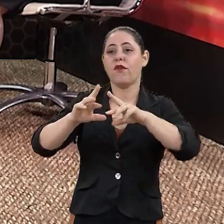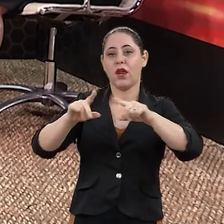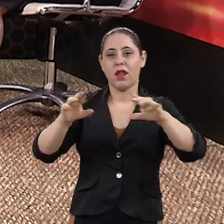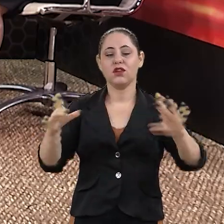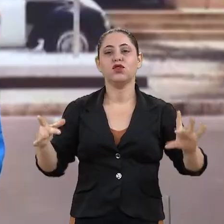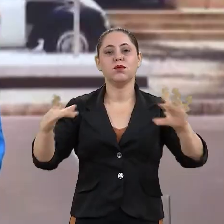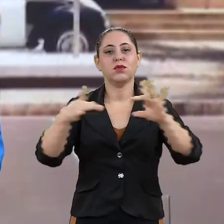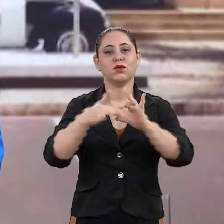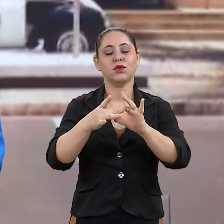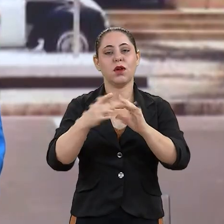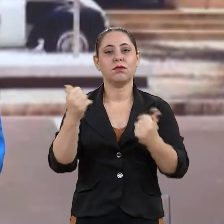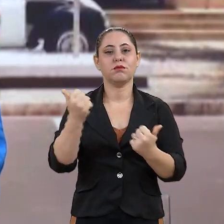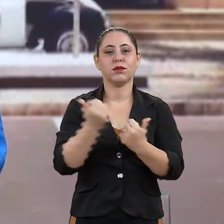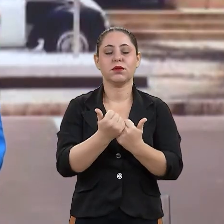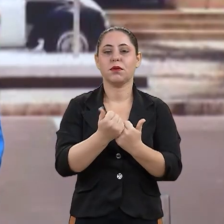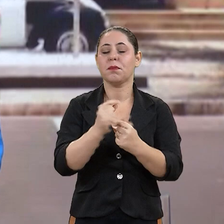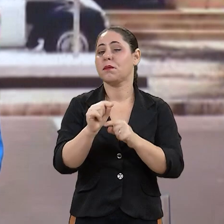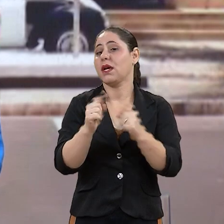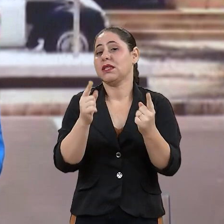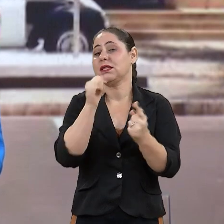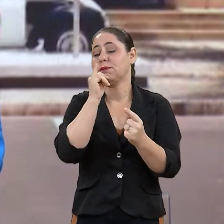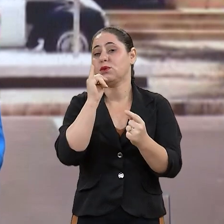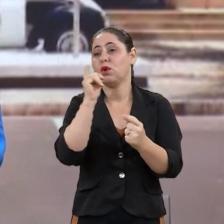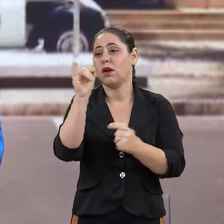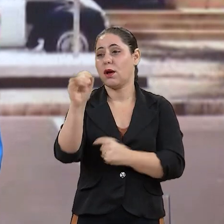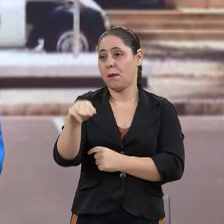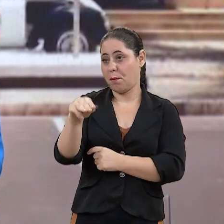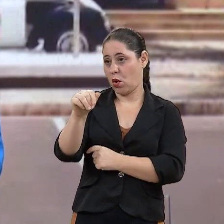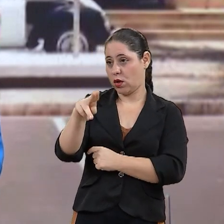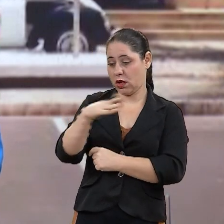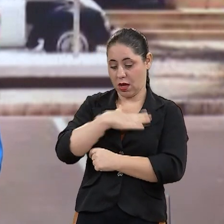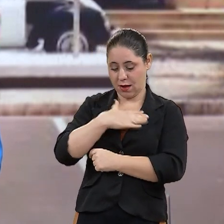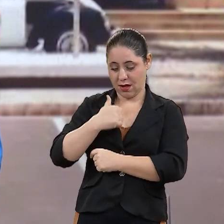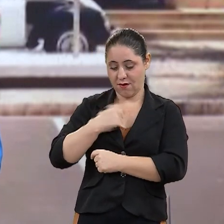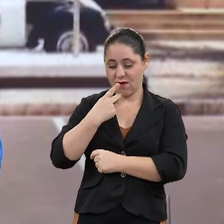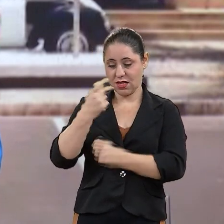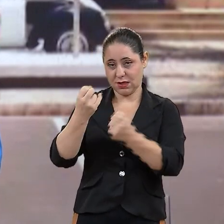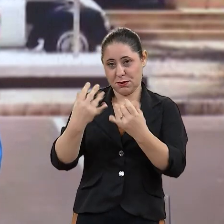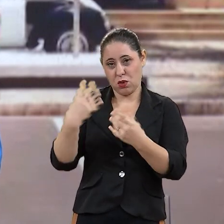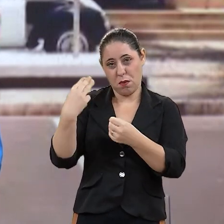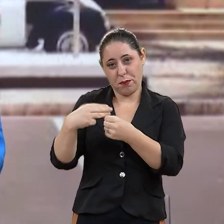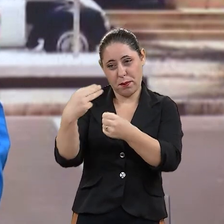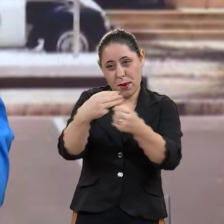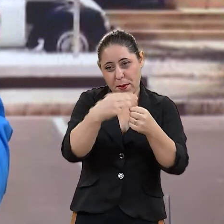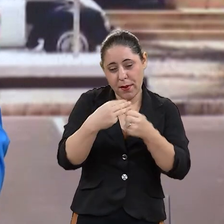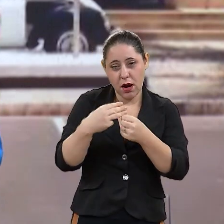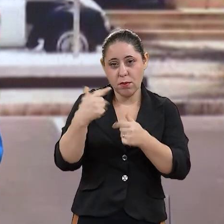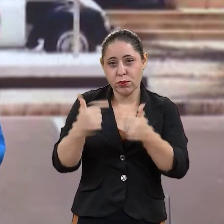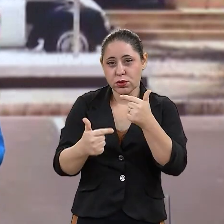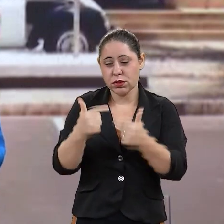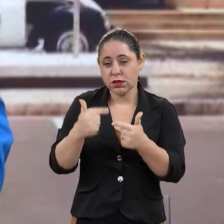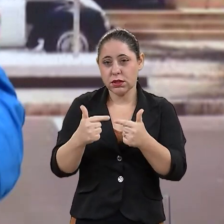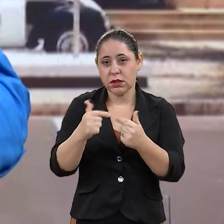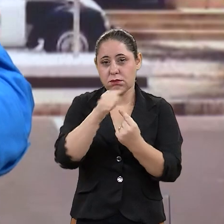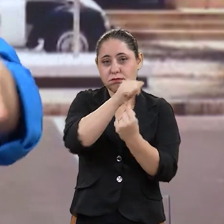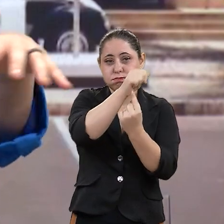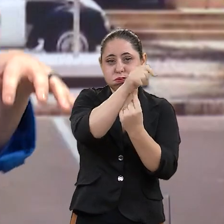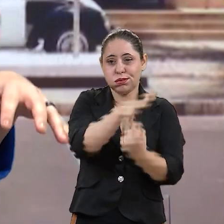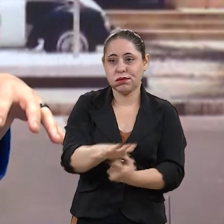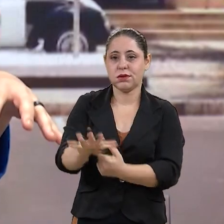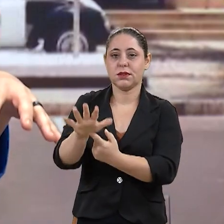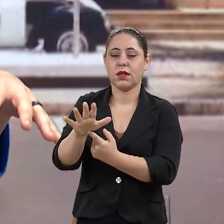Lu, o principal, assim, é a capilaridade. O que a Mônica falou é fundamental sobre os municípios. Essas políticas públicas precisam